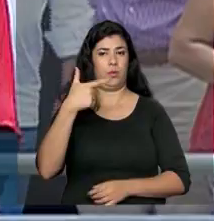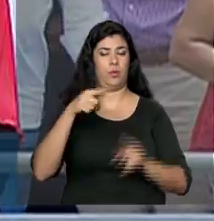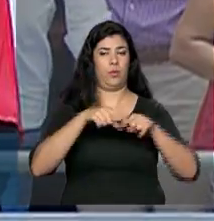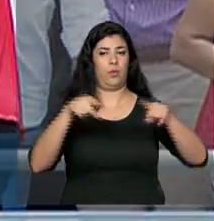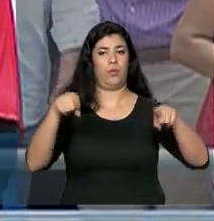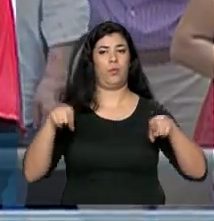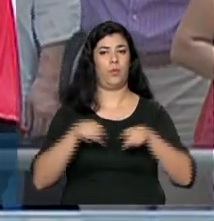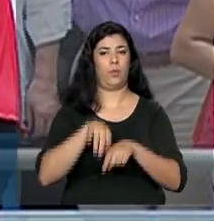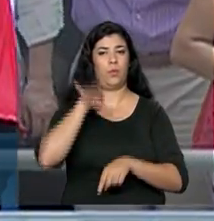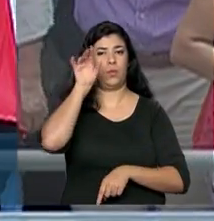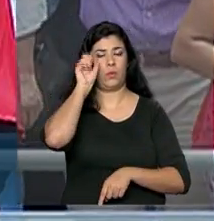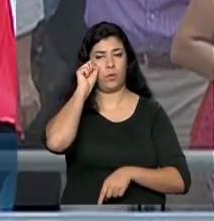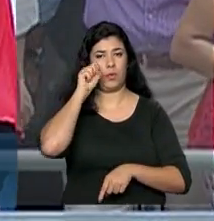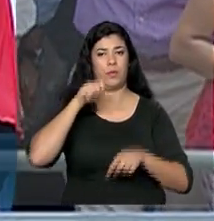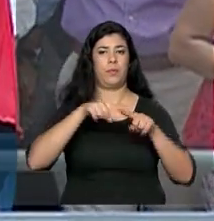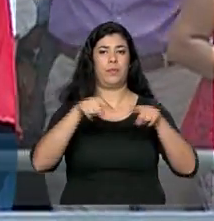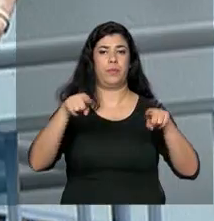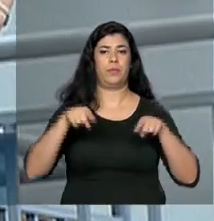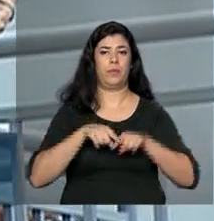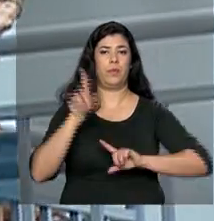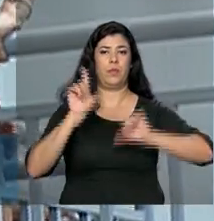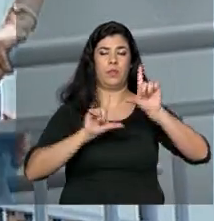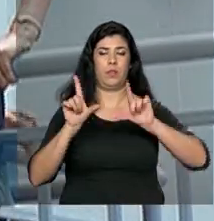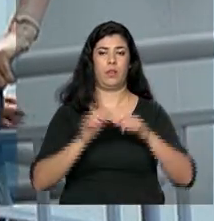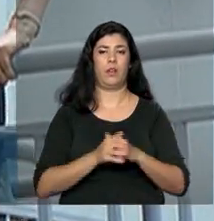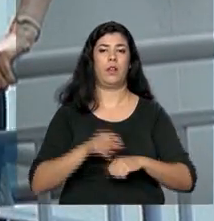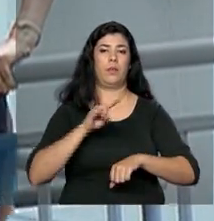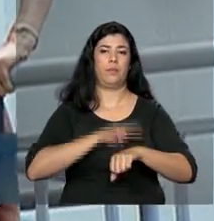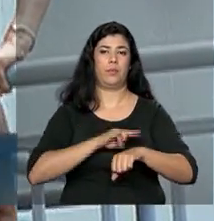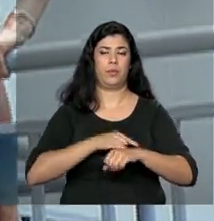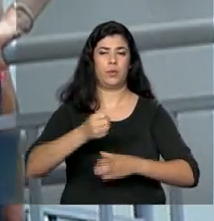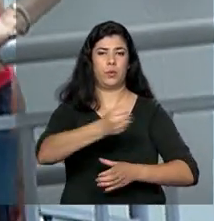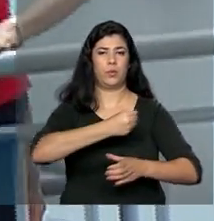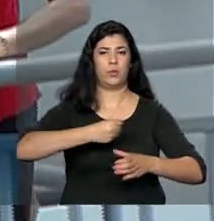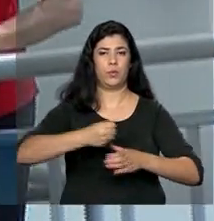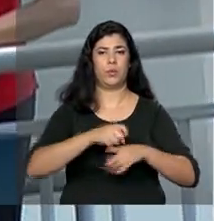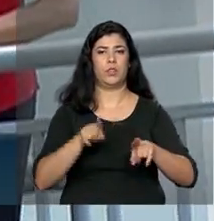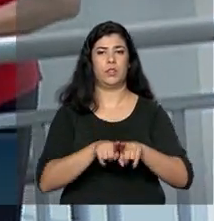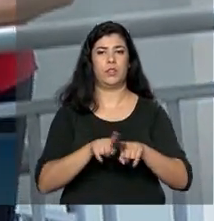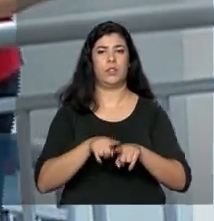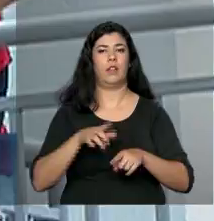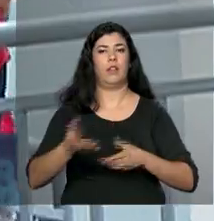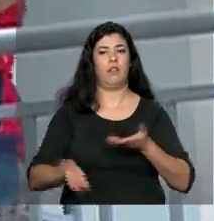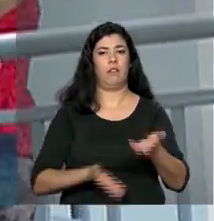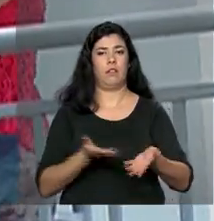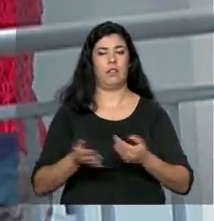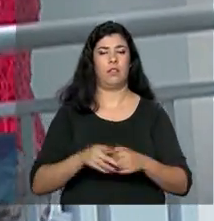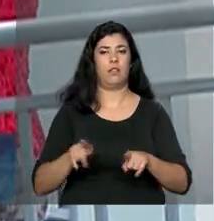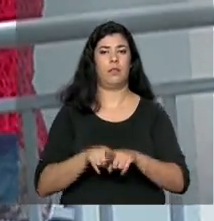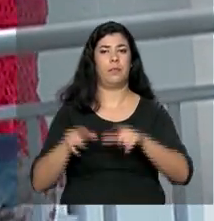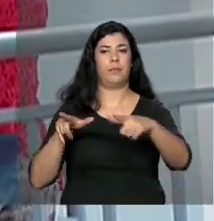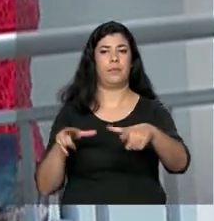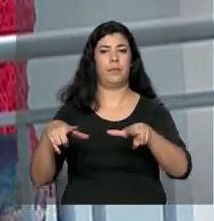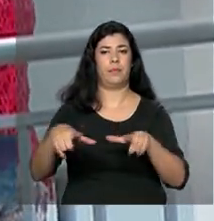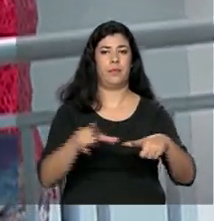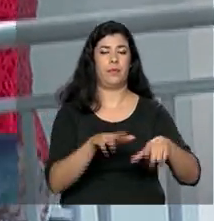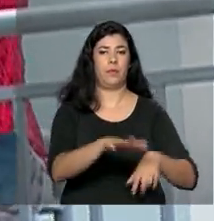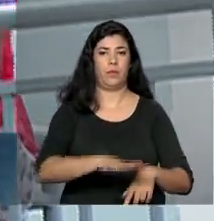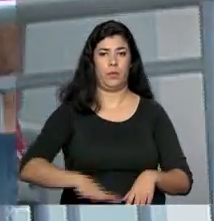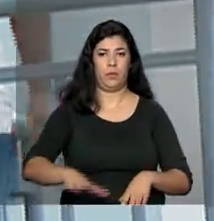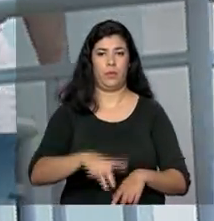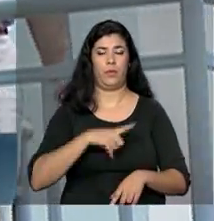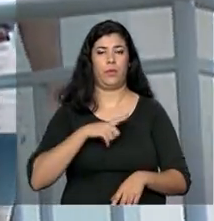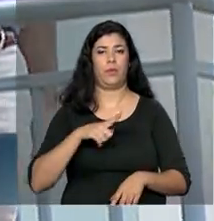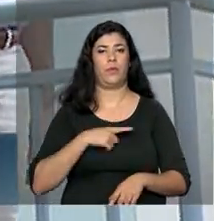banheiro cozinha e área de serviço todos os ambientes tem piso cerâmico a presidenta ao lado do ministro da